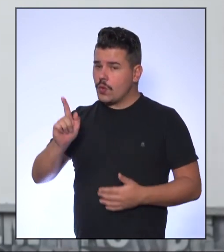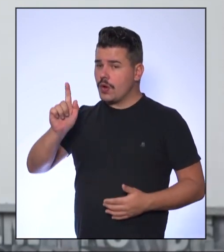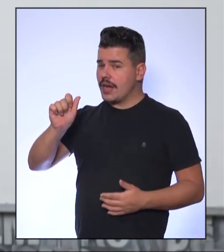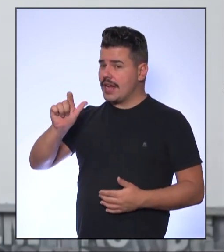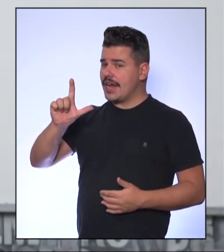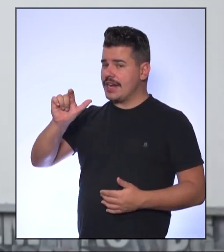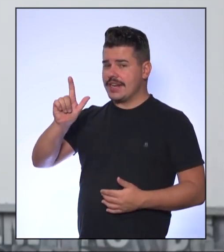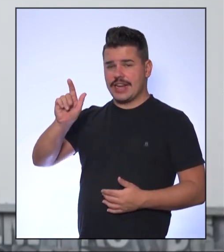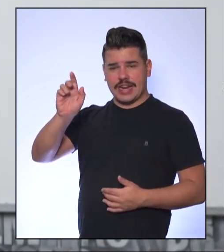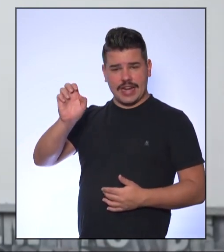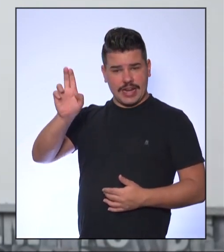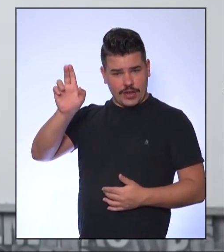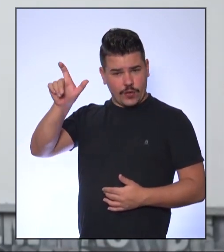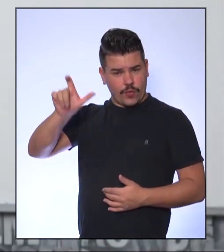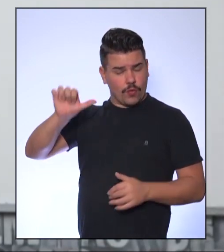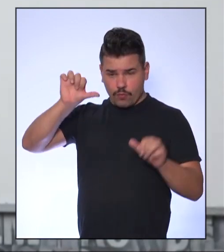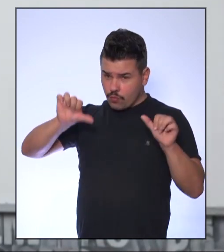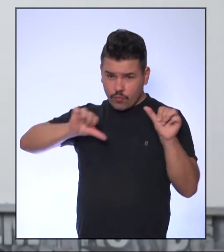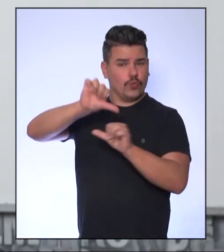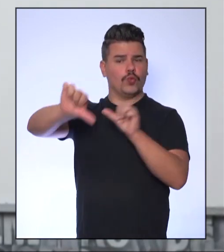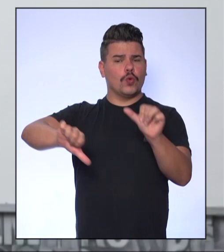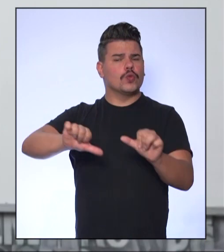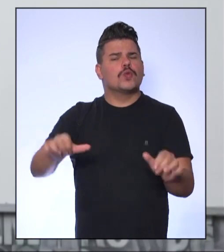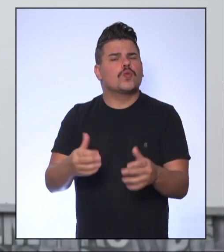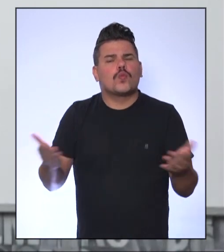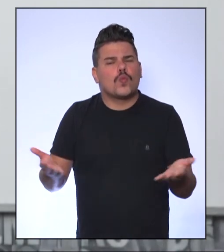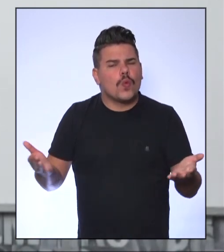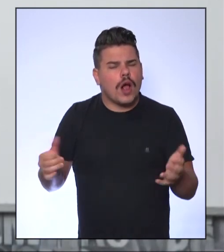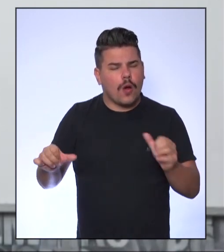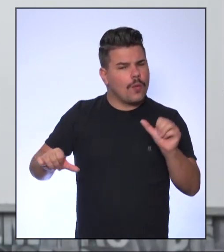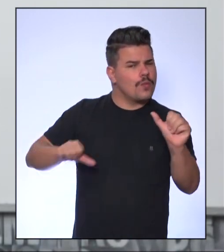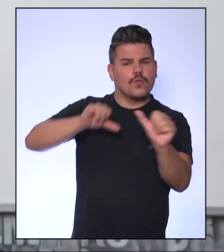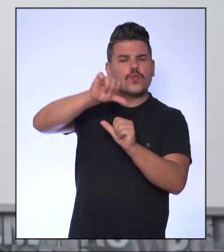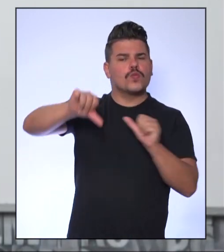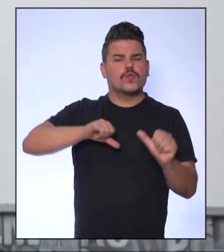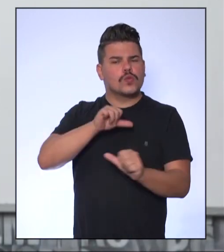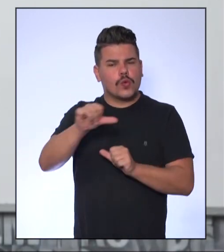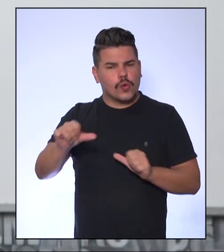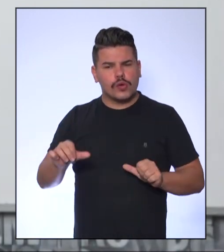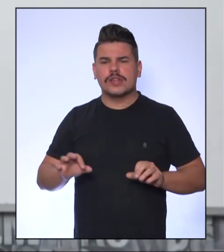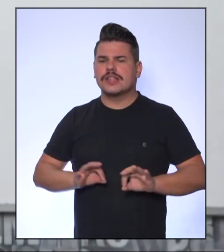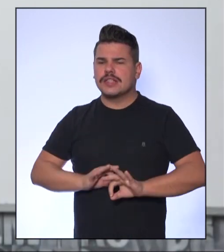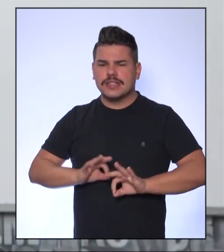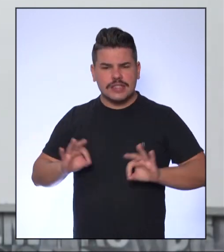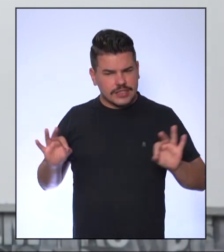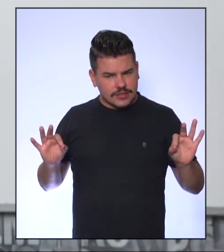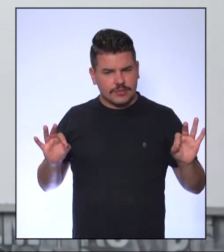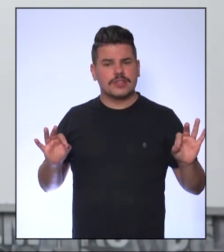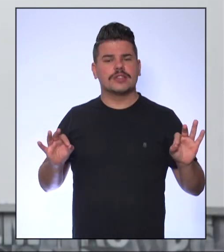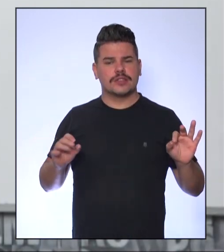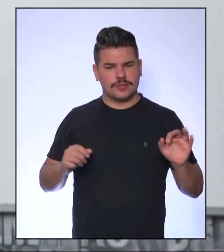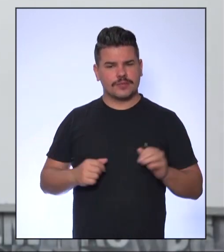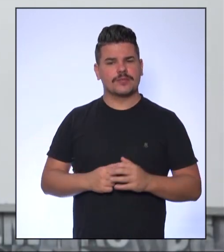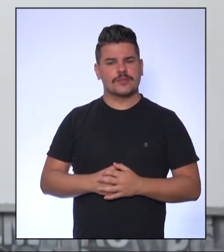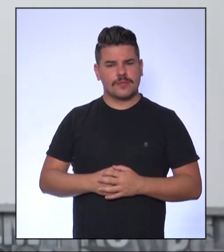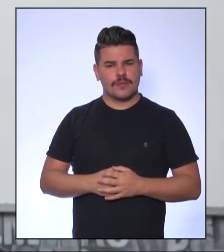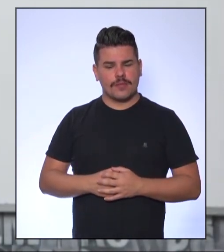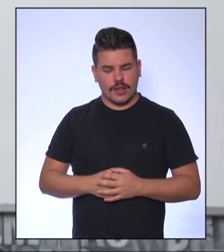é essa mudança? Simples. Eu vou colocar quem ao centro?